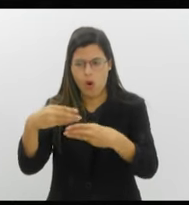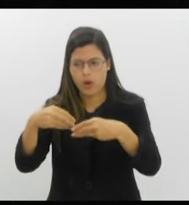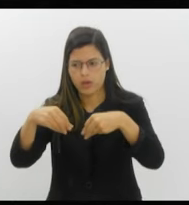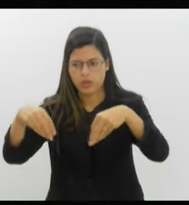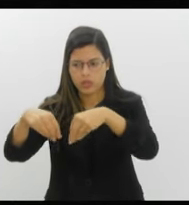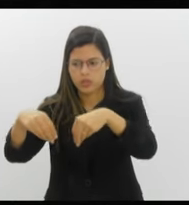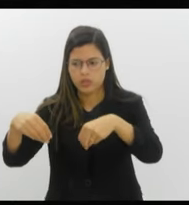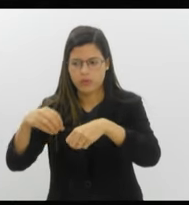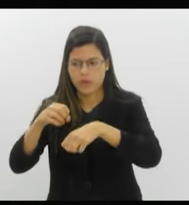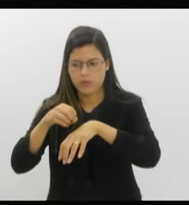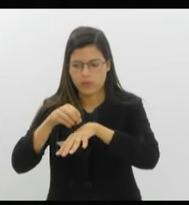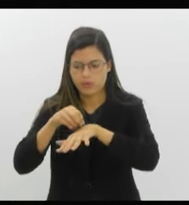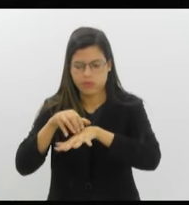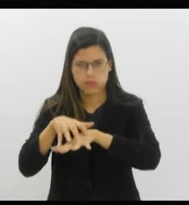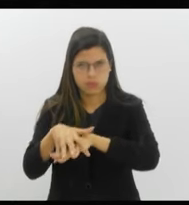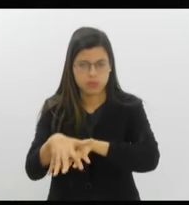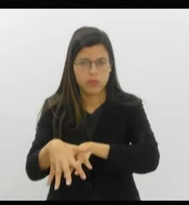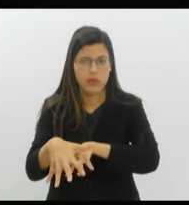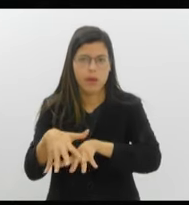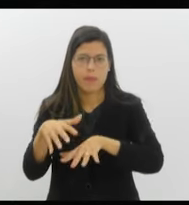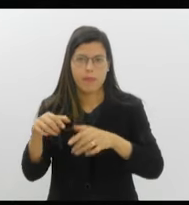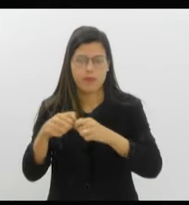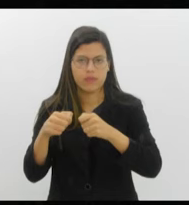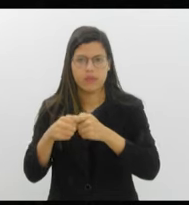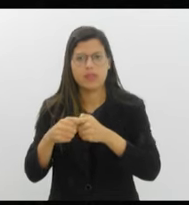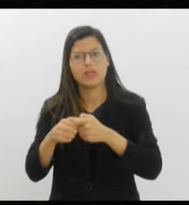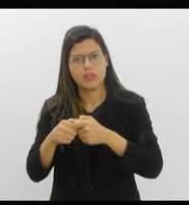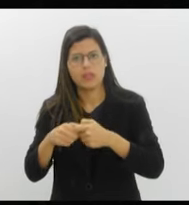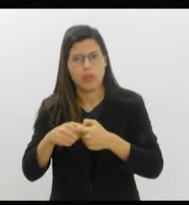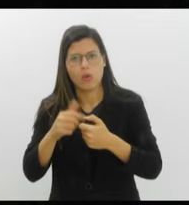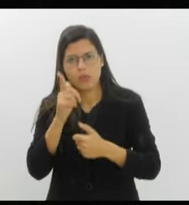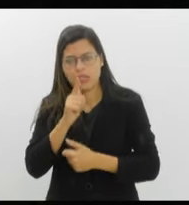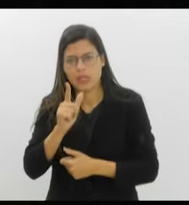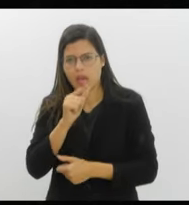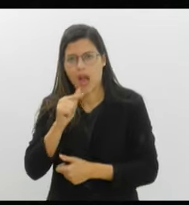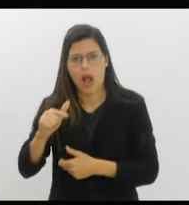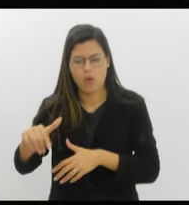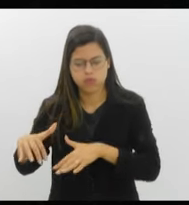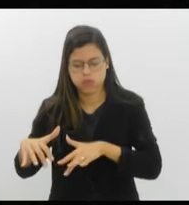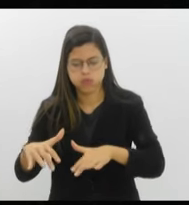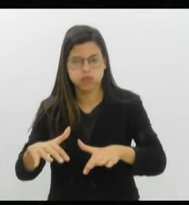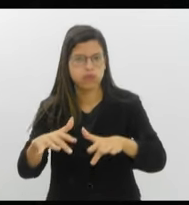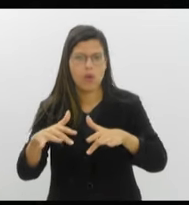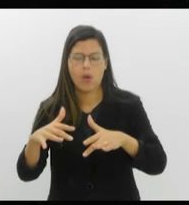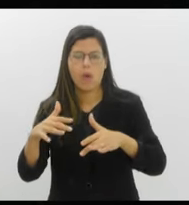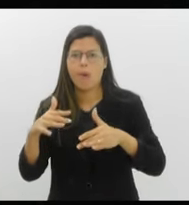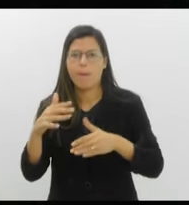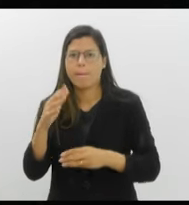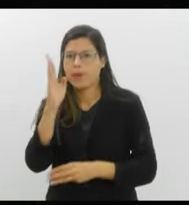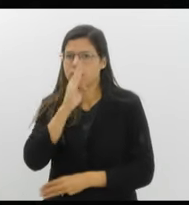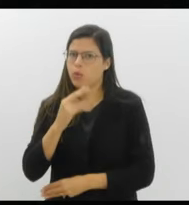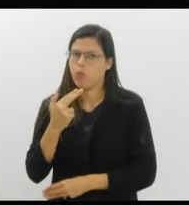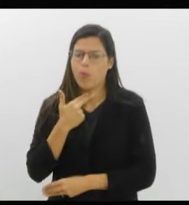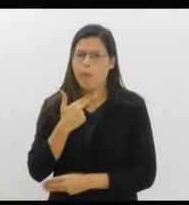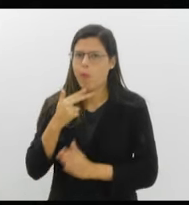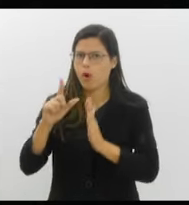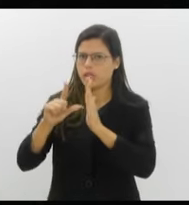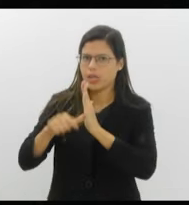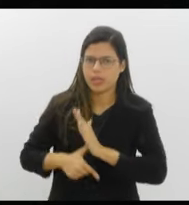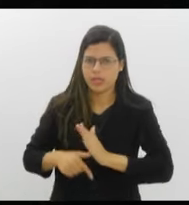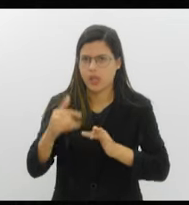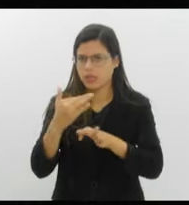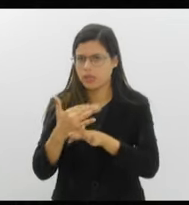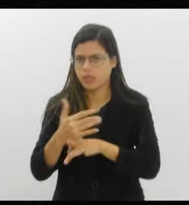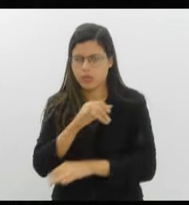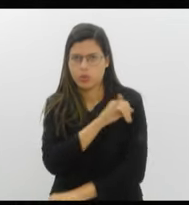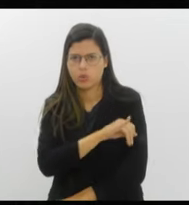pode ser fundamental para poder fazer a drenagem das águas. Então, o Brasil não pode ficar atrasado, as cidades do estado do Rio de Janeiro não podem ficar para trás, e